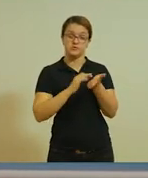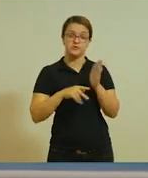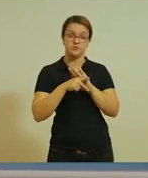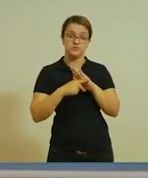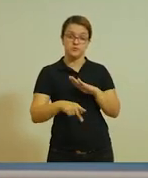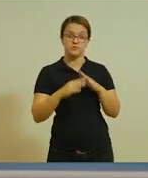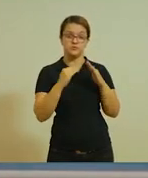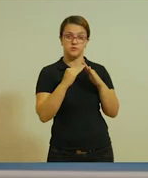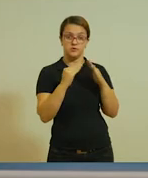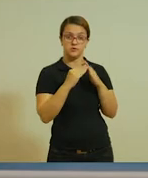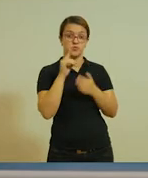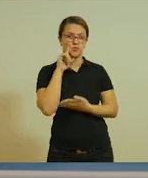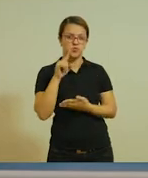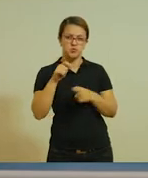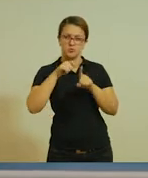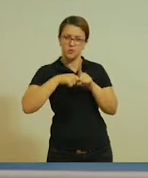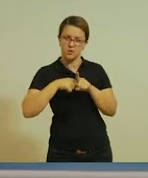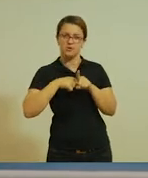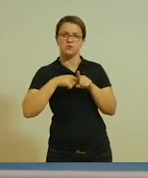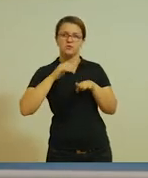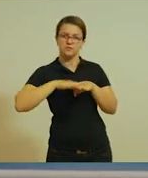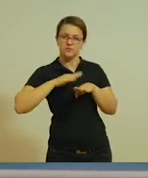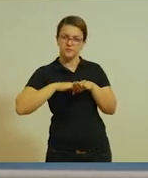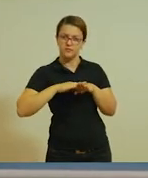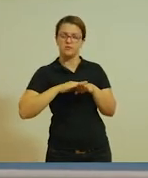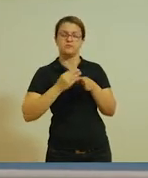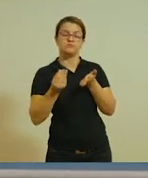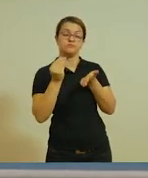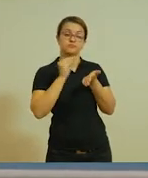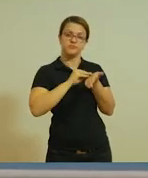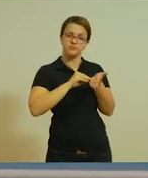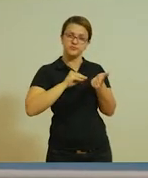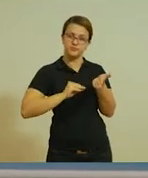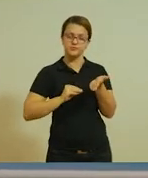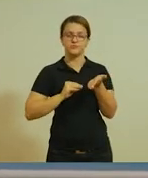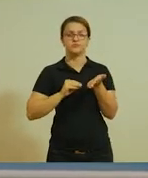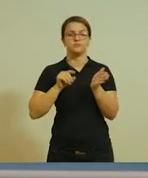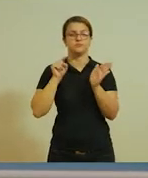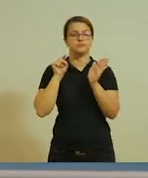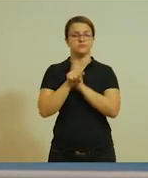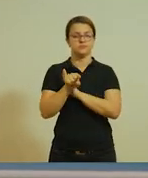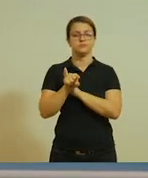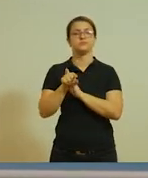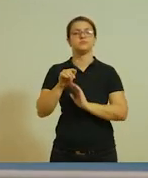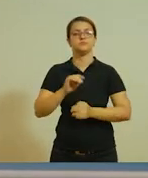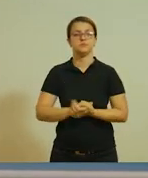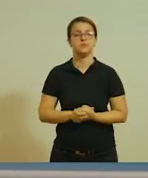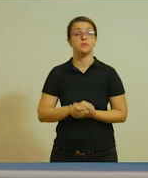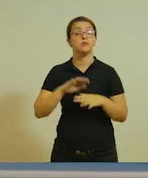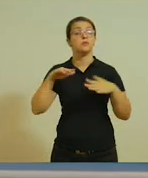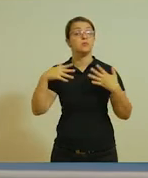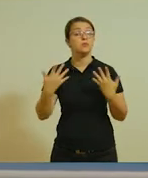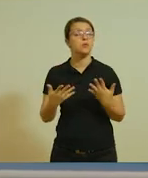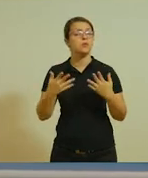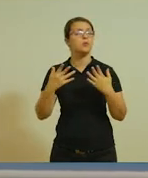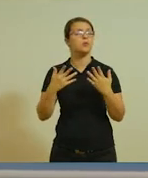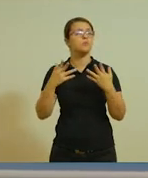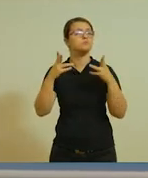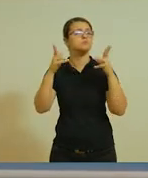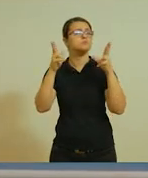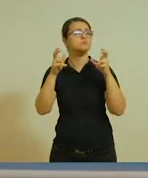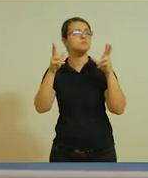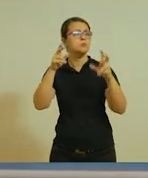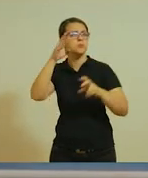Lição de Casa, anota a data que vocês estão realizando a atividade, tá? E vamos às questões. A primeira pergunta é, qual é o